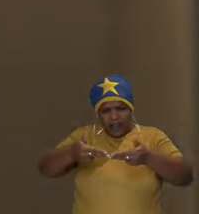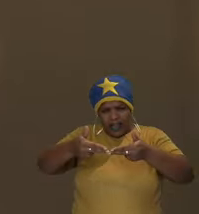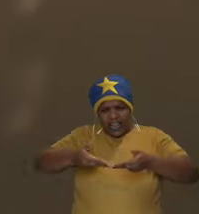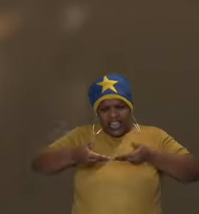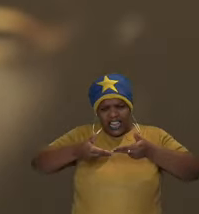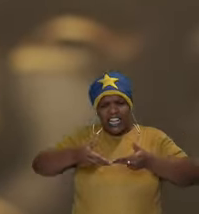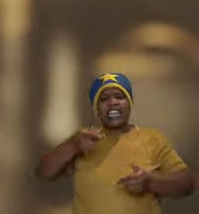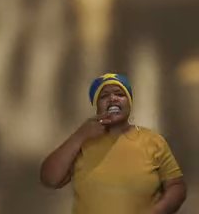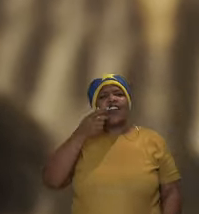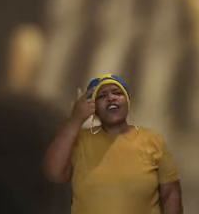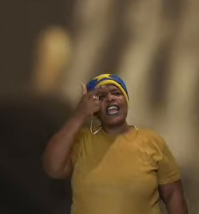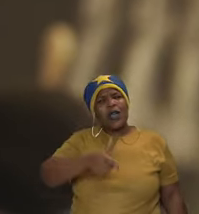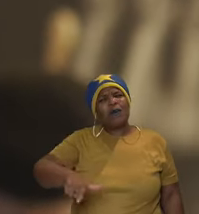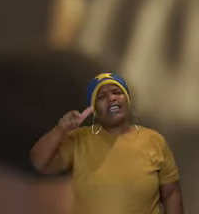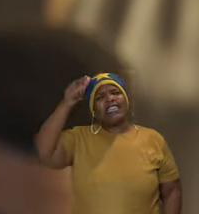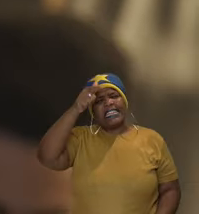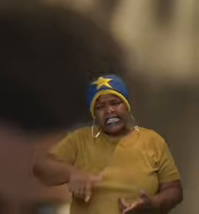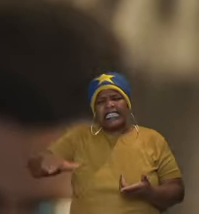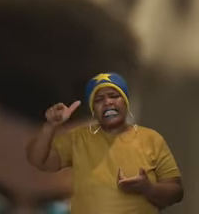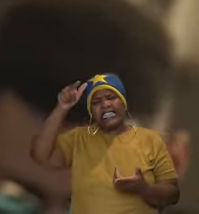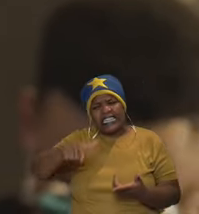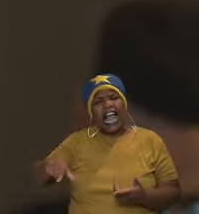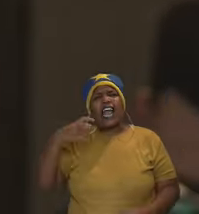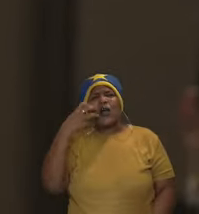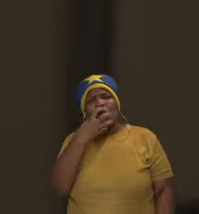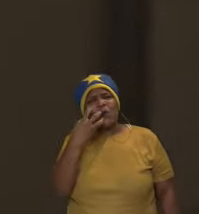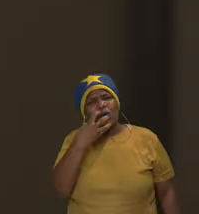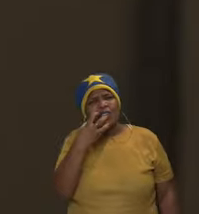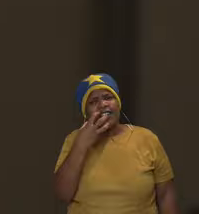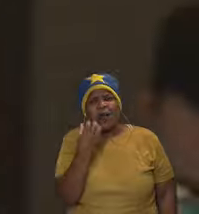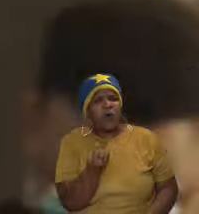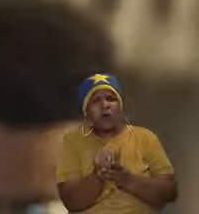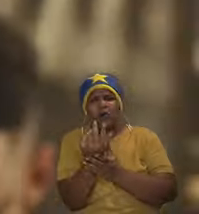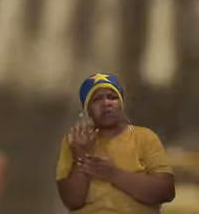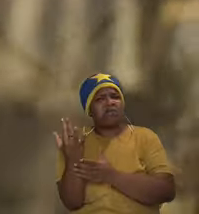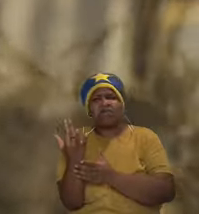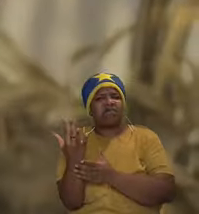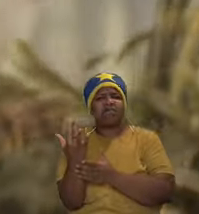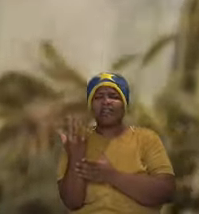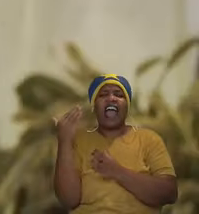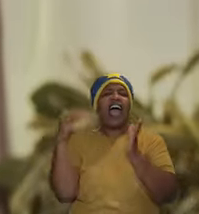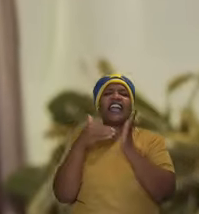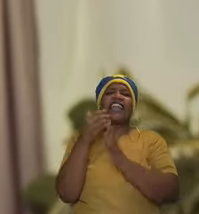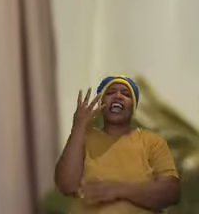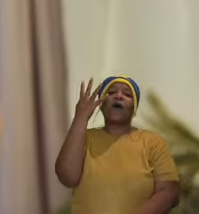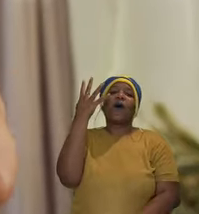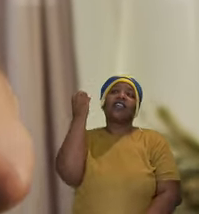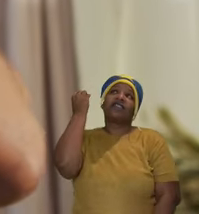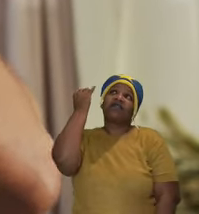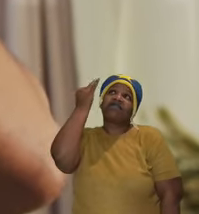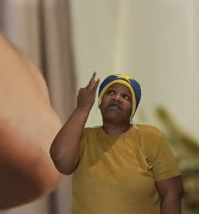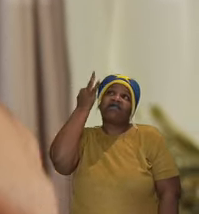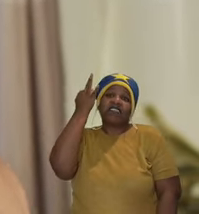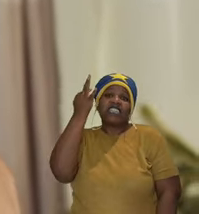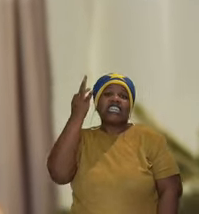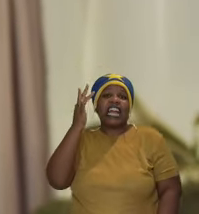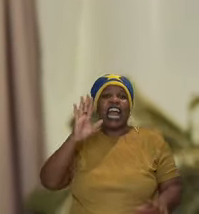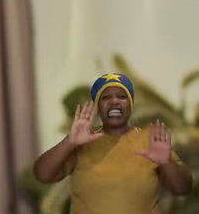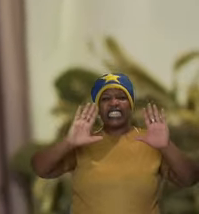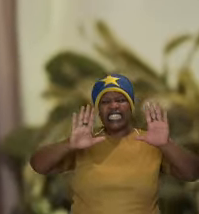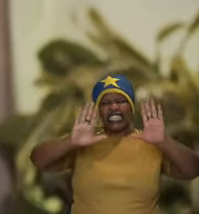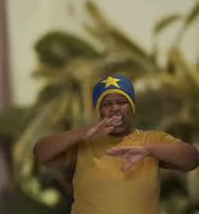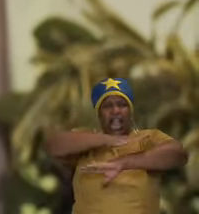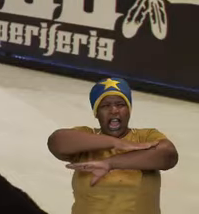eu já repeti várias vezes esse som. Daqui pras quatro é luz e janela vai tremer